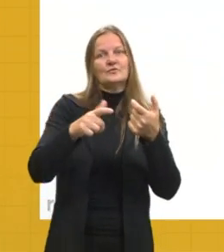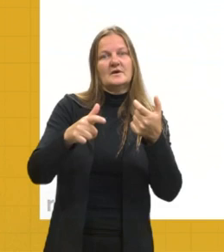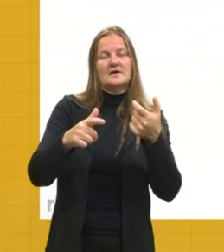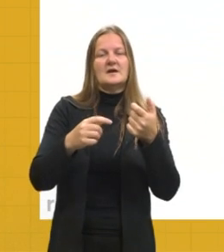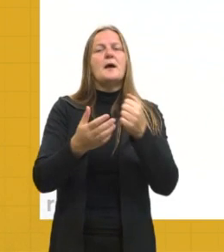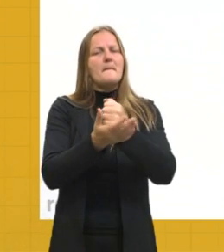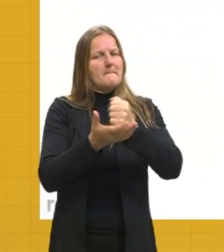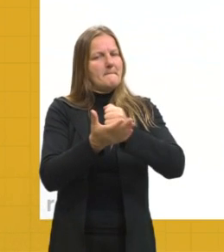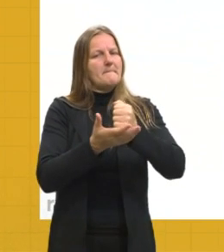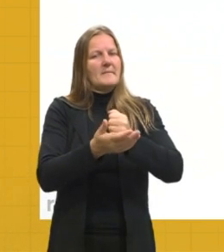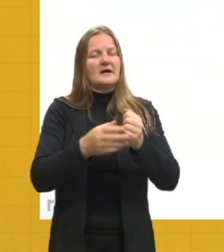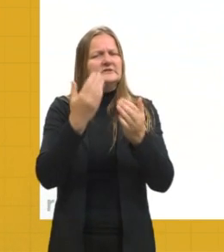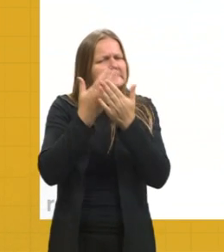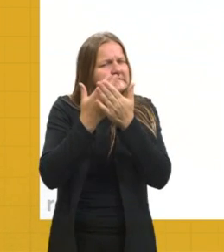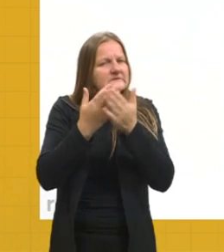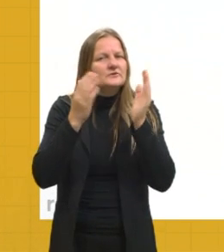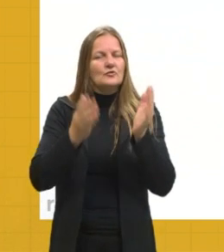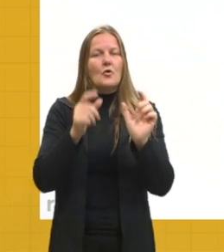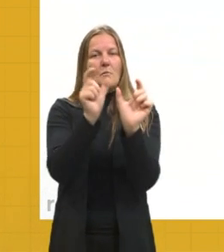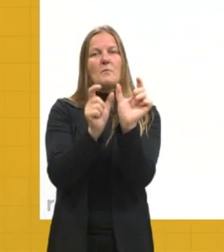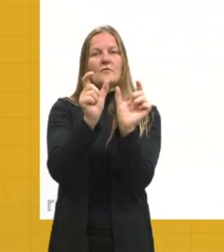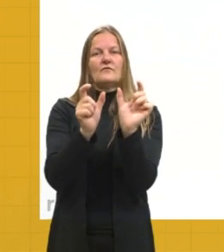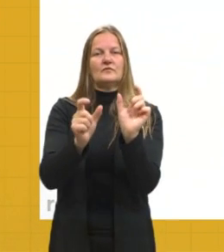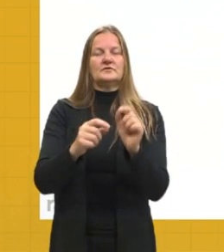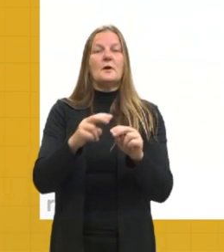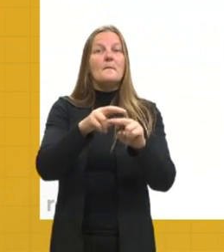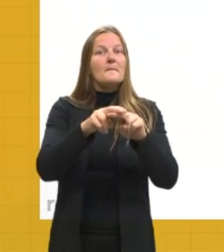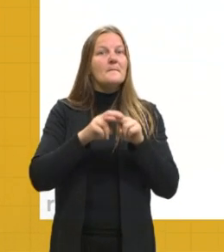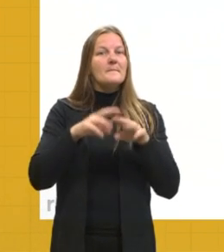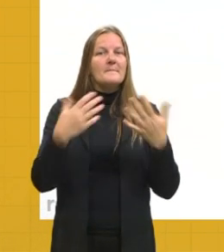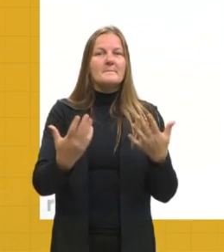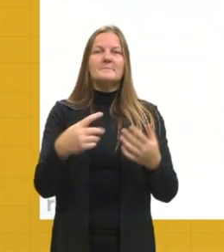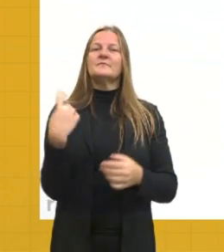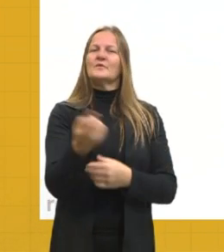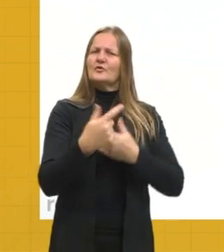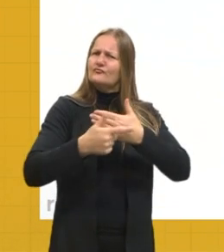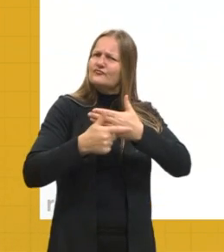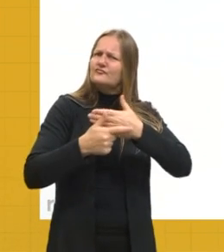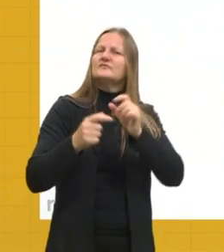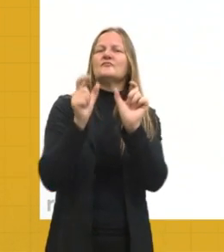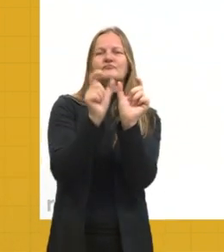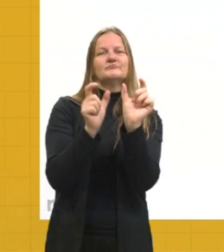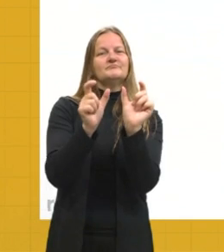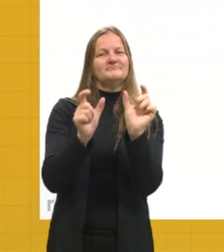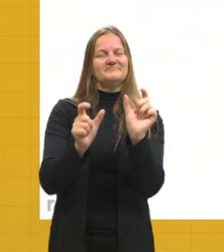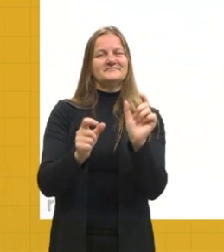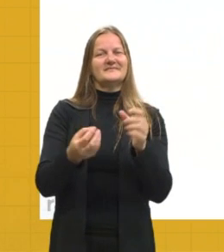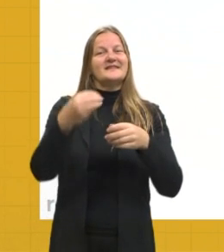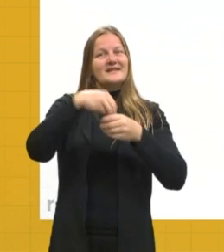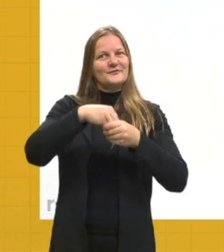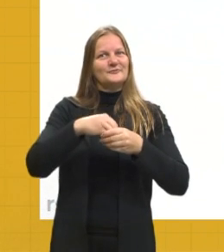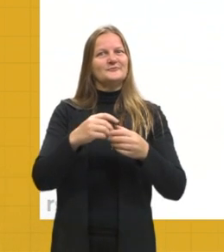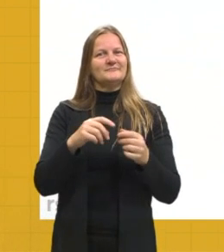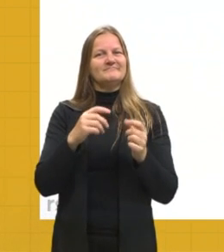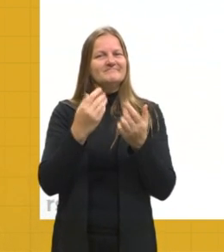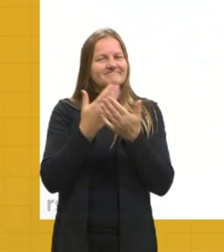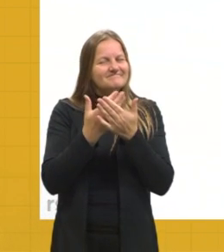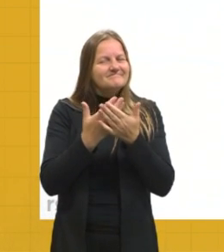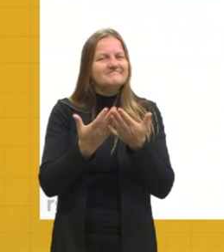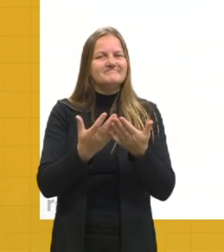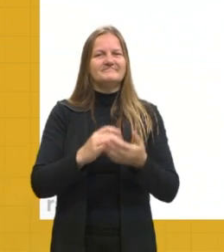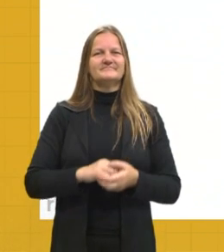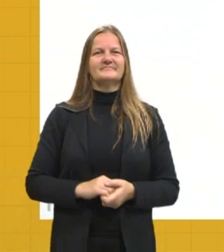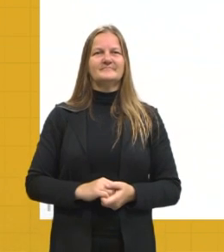isso é a base do nosso estudo morfológico. É para isso que serve a morfologia. É isso que estuda a morfologia.